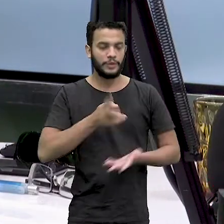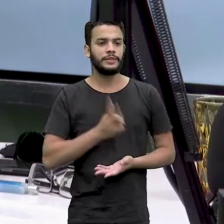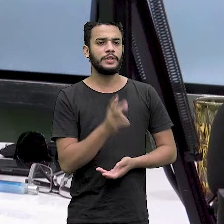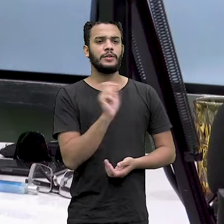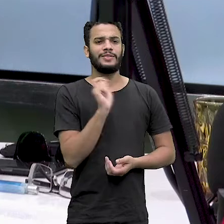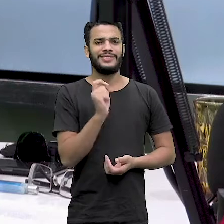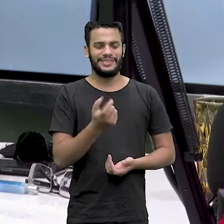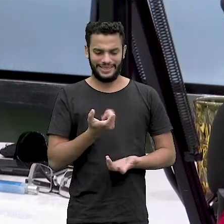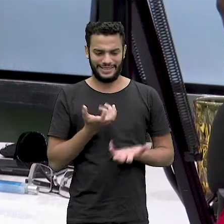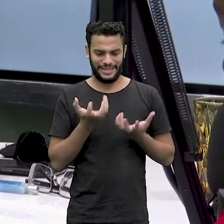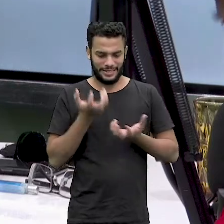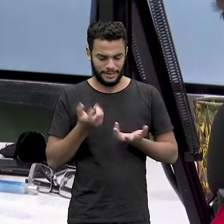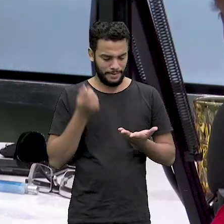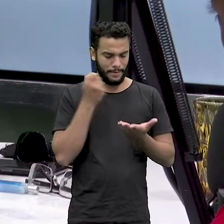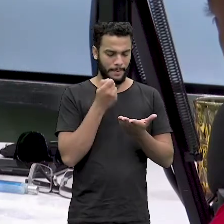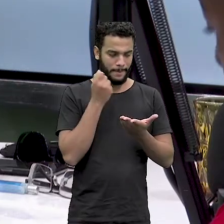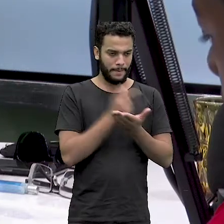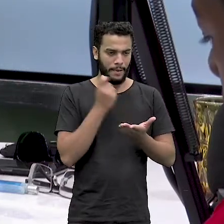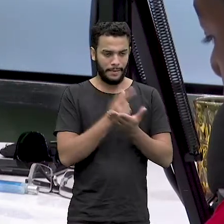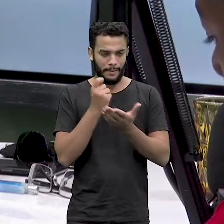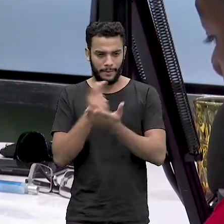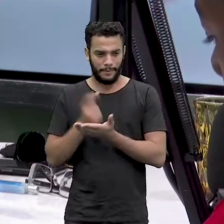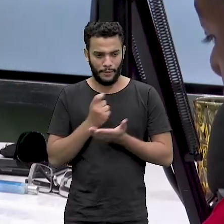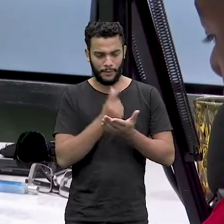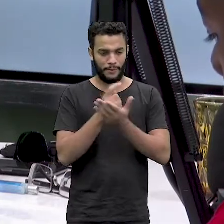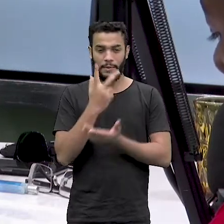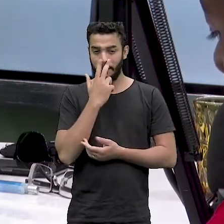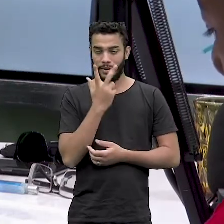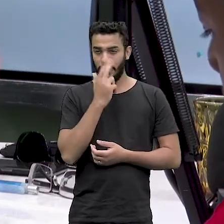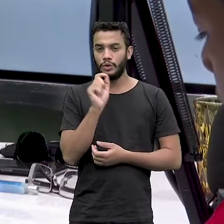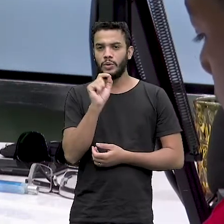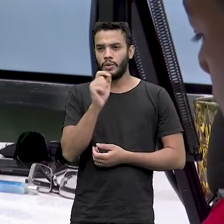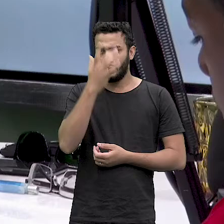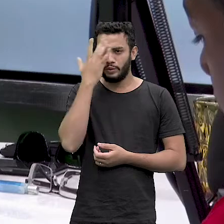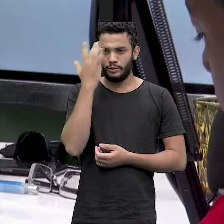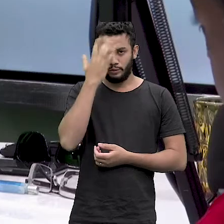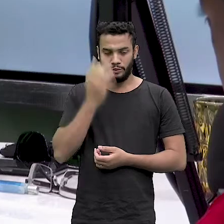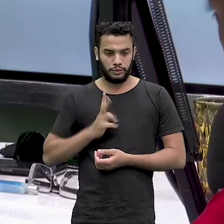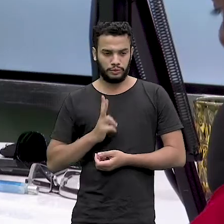é física ainda, nós vamos ter uma geração que vai ser uma geração virtual, né? Virtualizada.